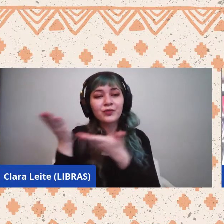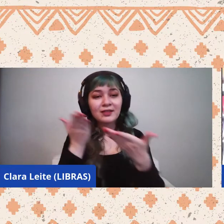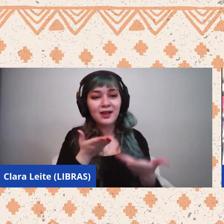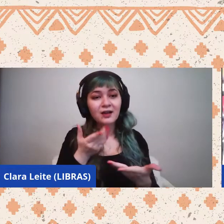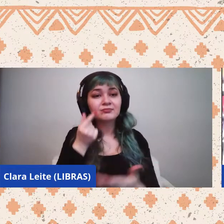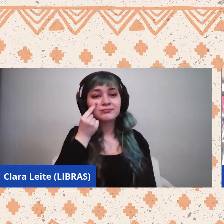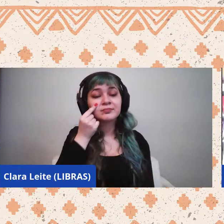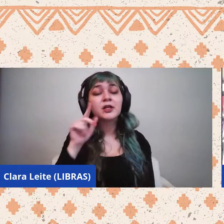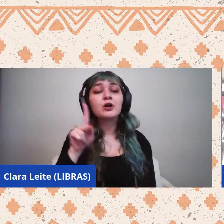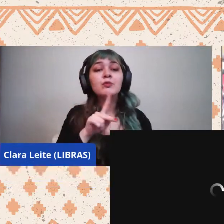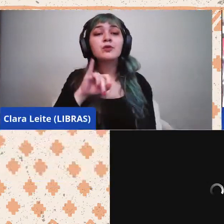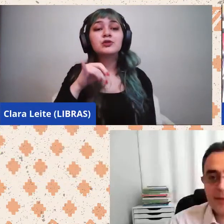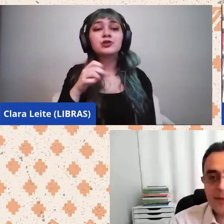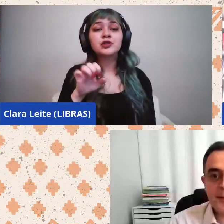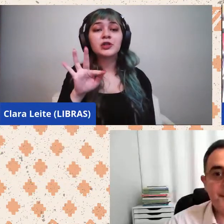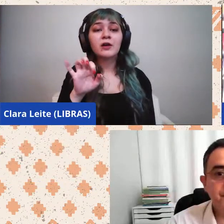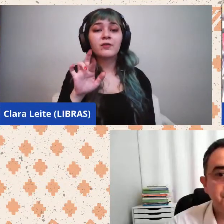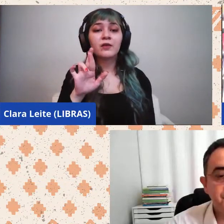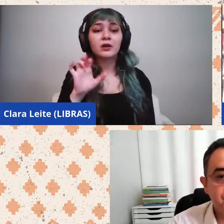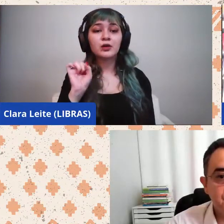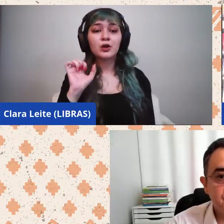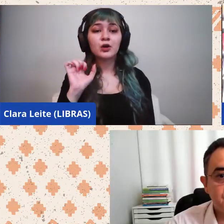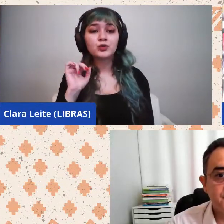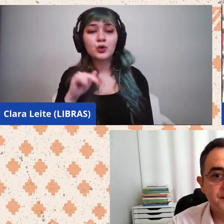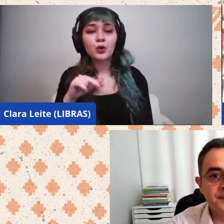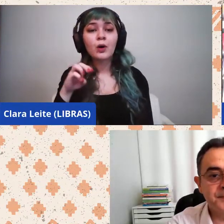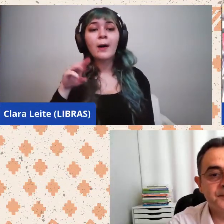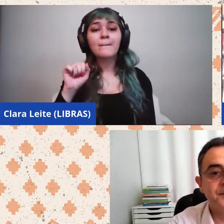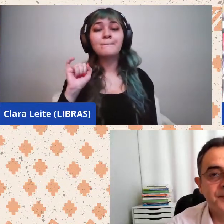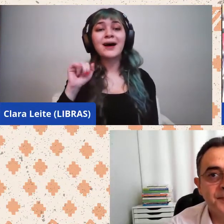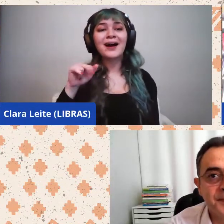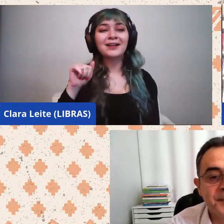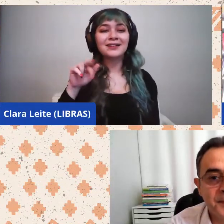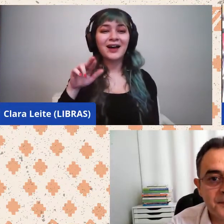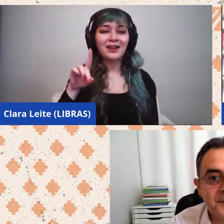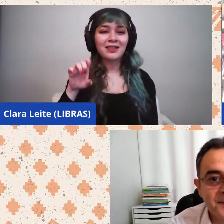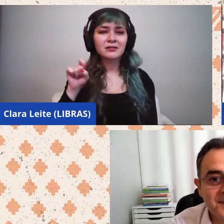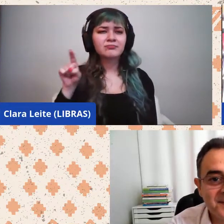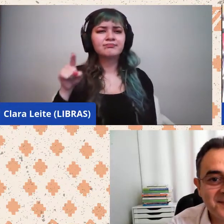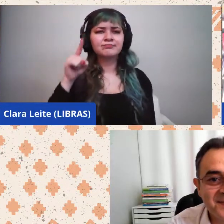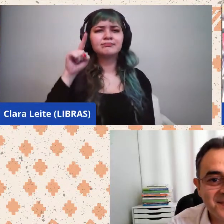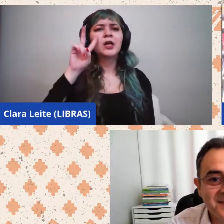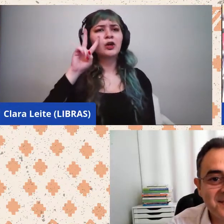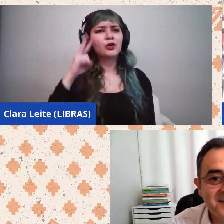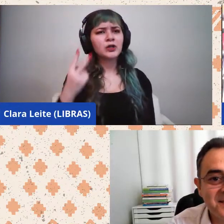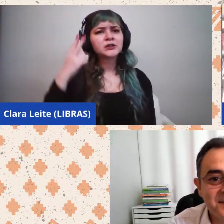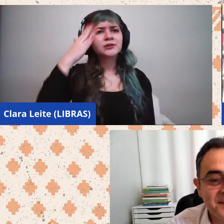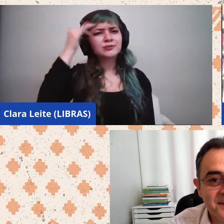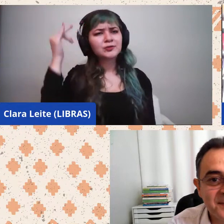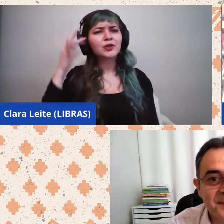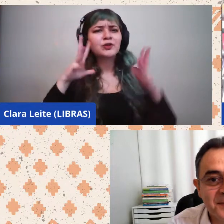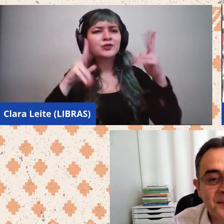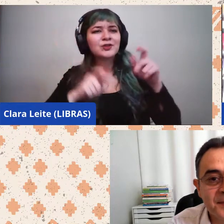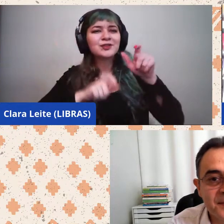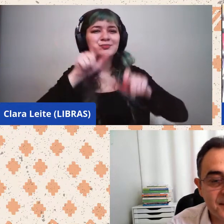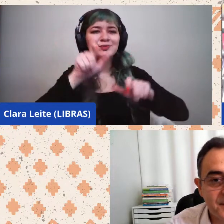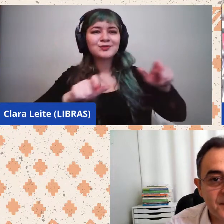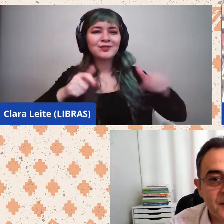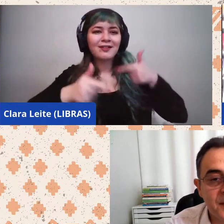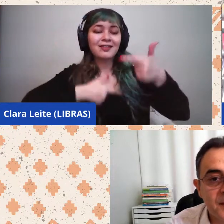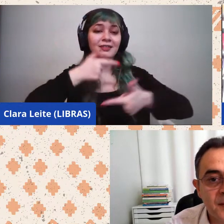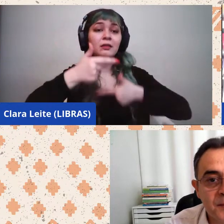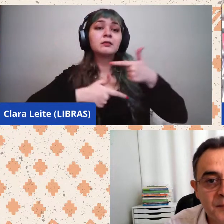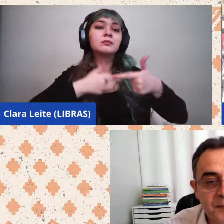o professor Jefferson Mainardes. O professor Jefferson é muito conhecido de todo mundo que faz